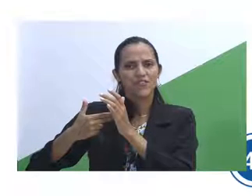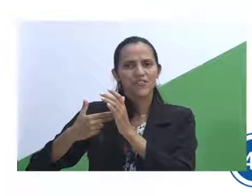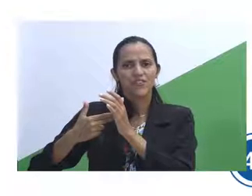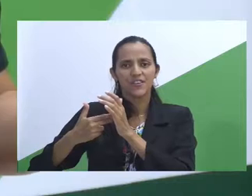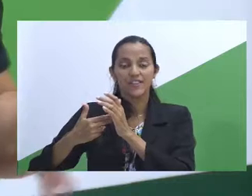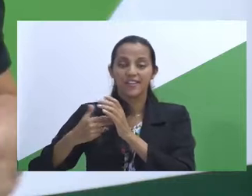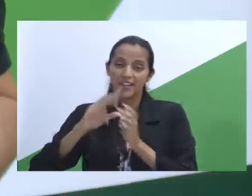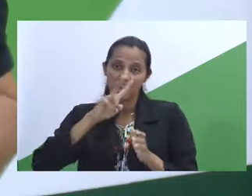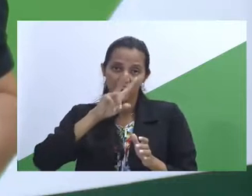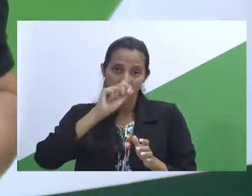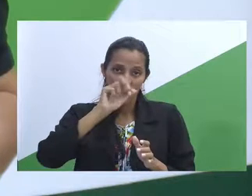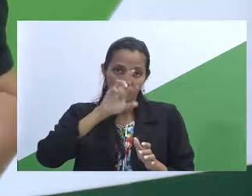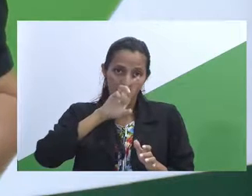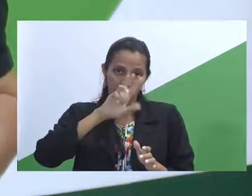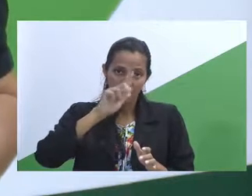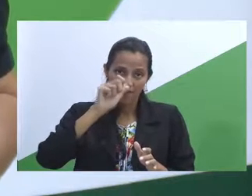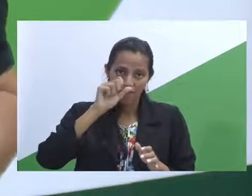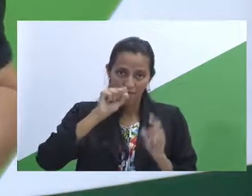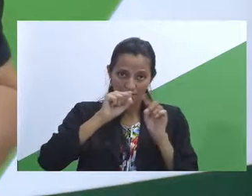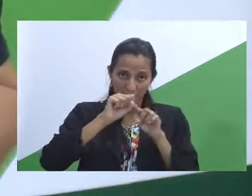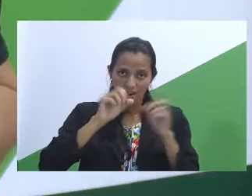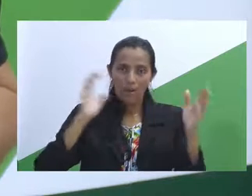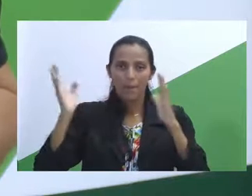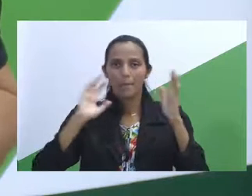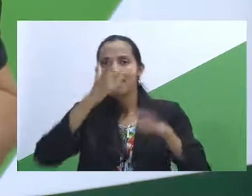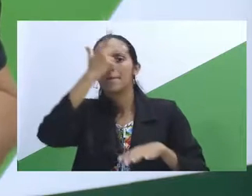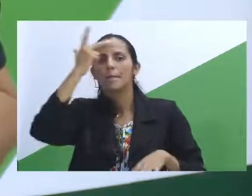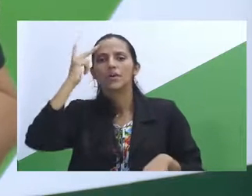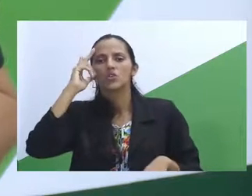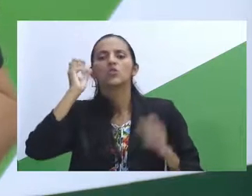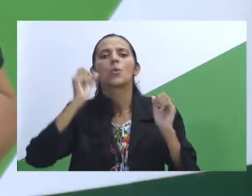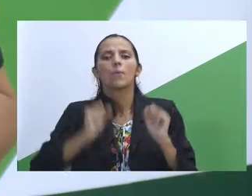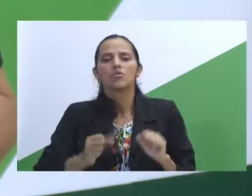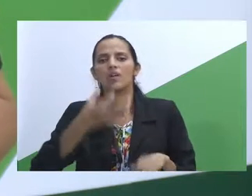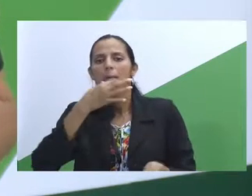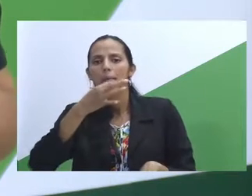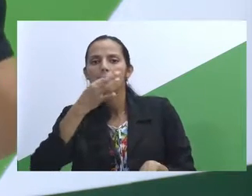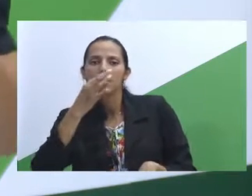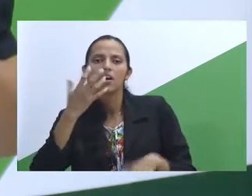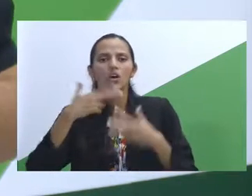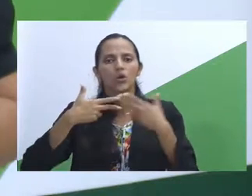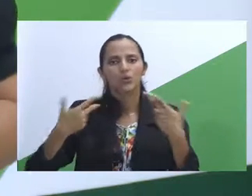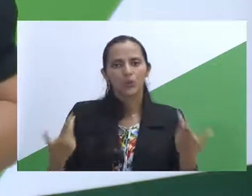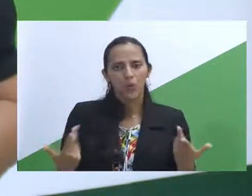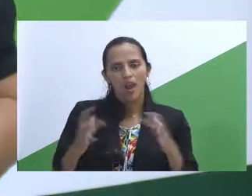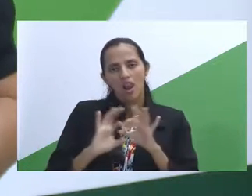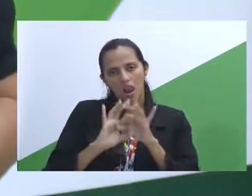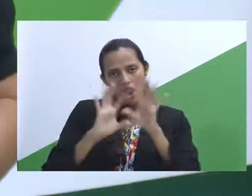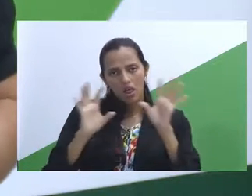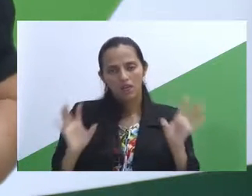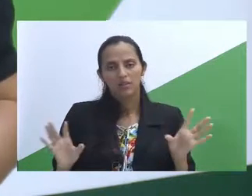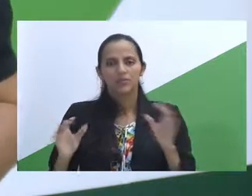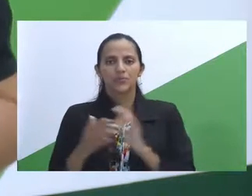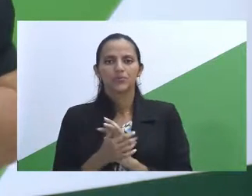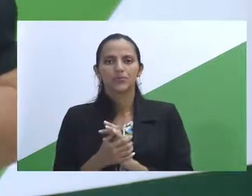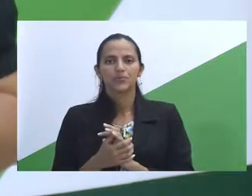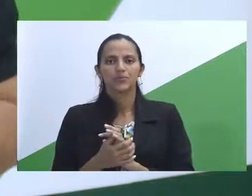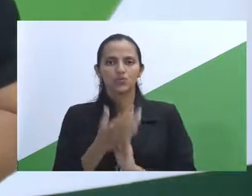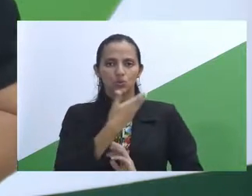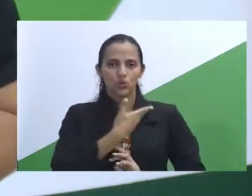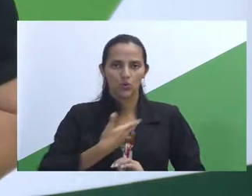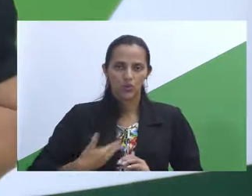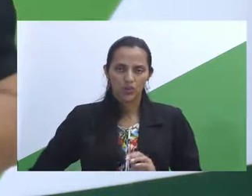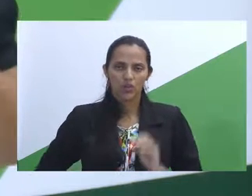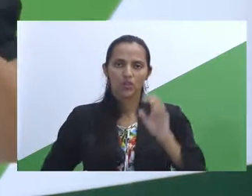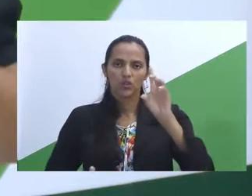ditadura de Vargas, a gente vai ver, então, um período democrático no Brasil, né, que vai ser, então, aí, os próximos governos do